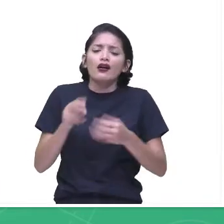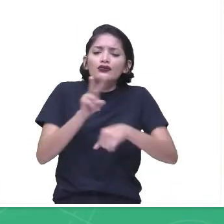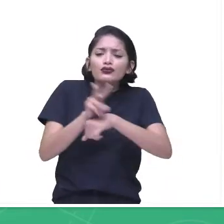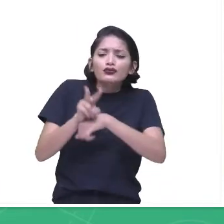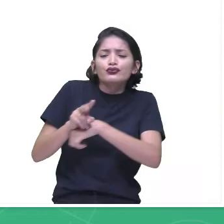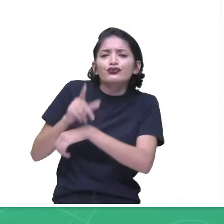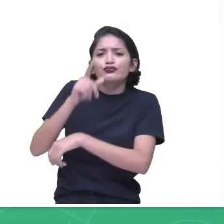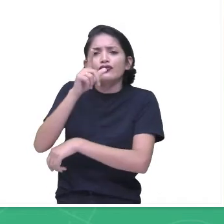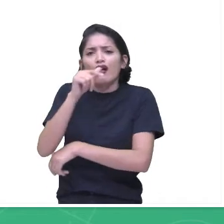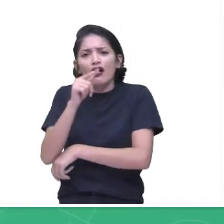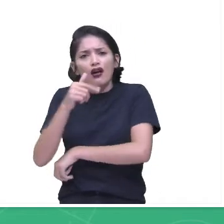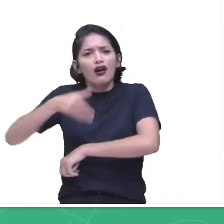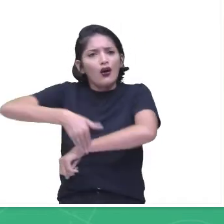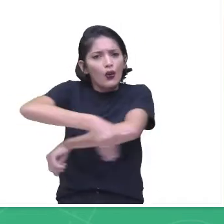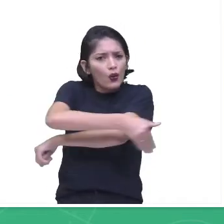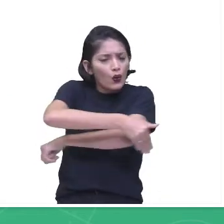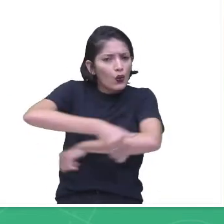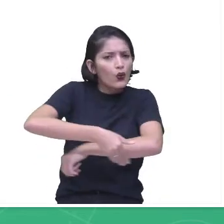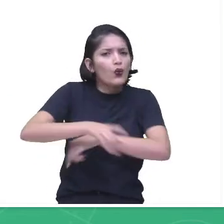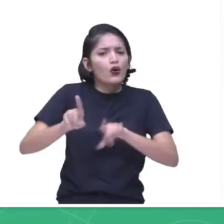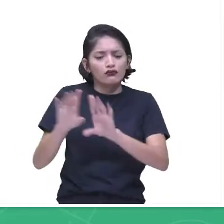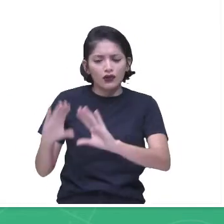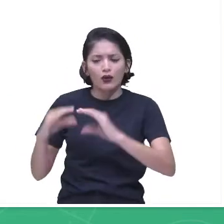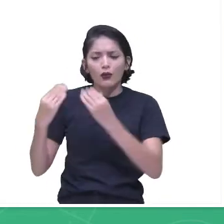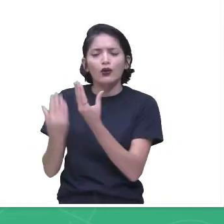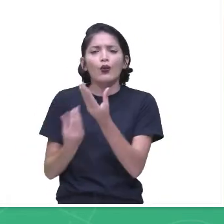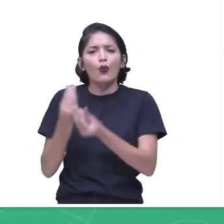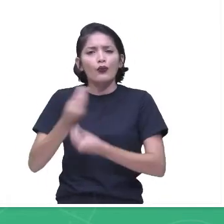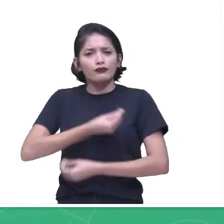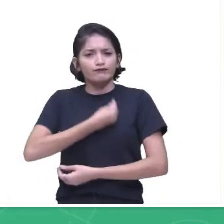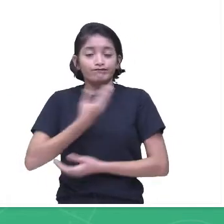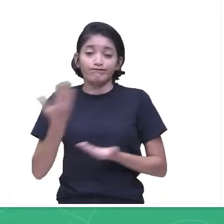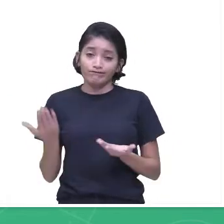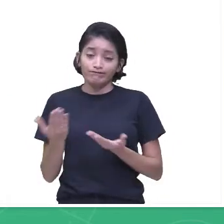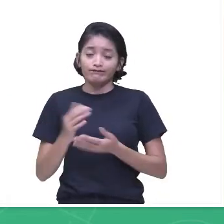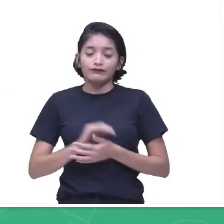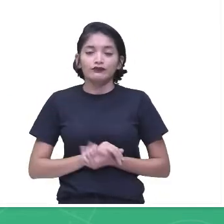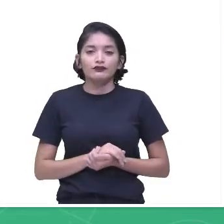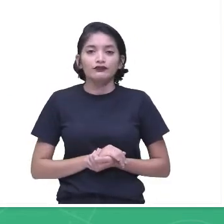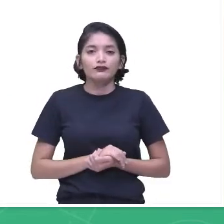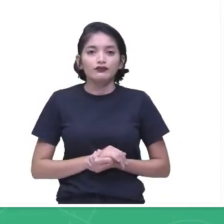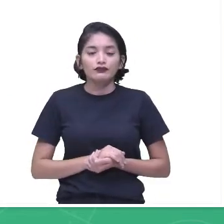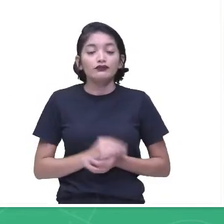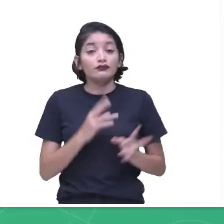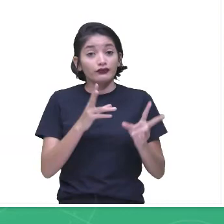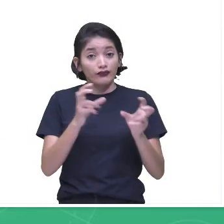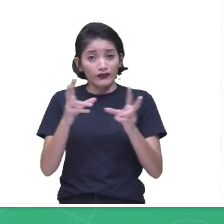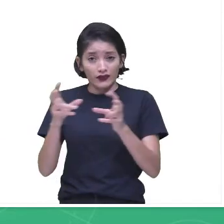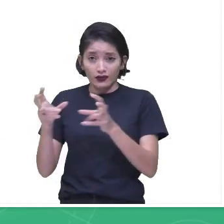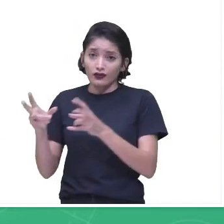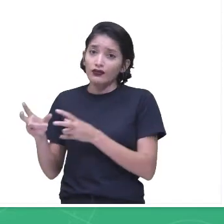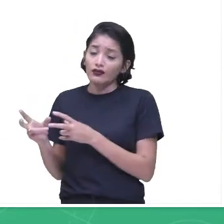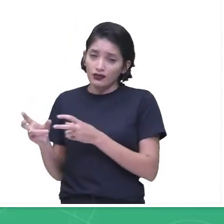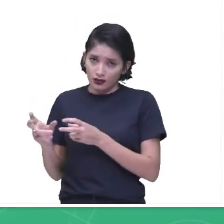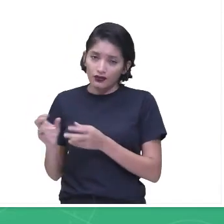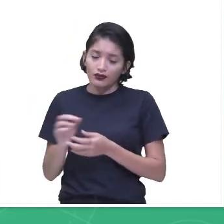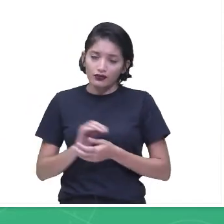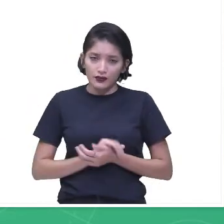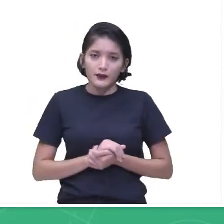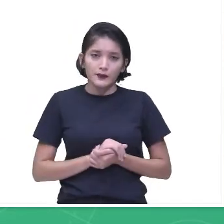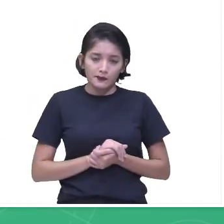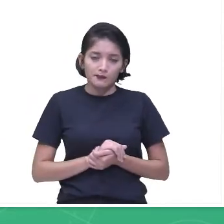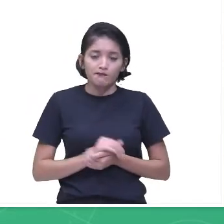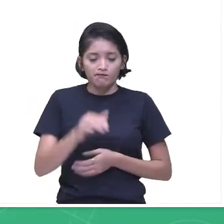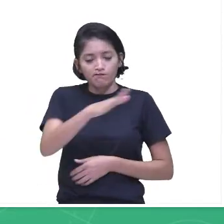minha comunidade? Como é que eu estou vivendo? Então, a gente percebe, como diz o Milton Santos lá, que o Milton Santos traz essa questão